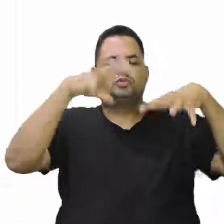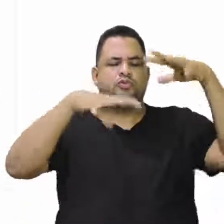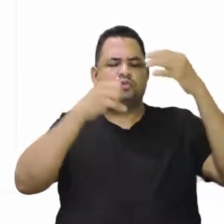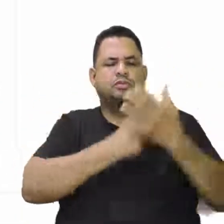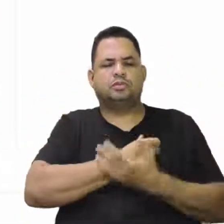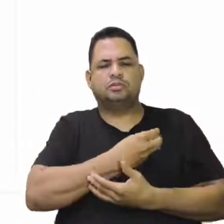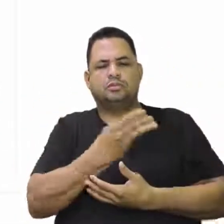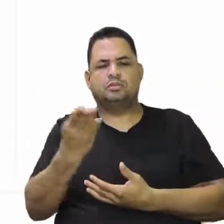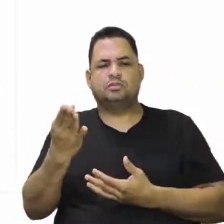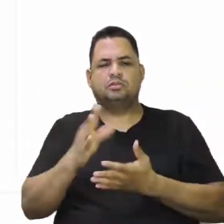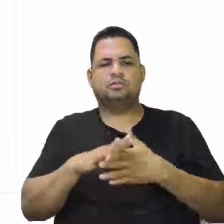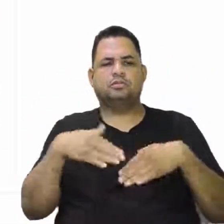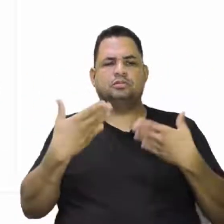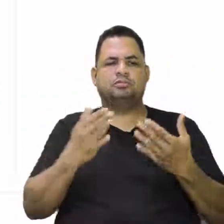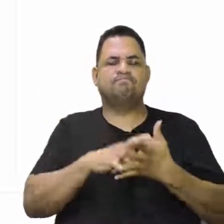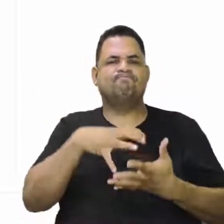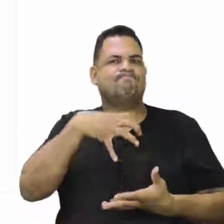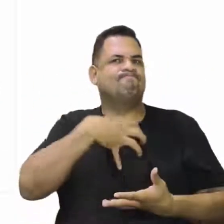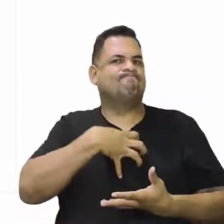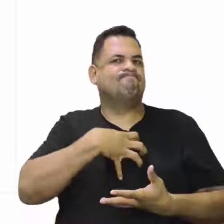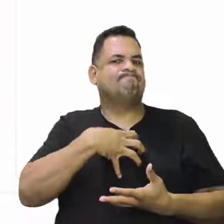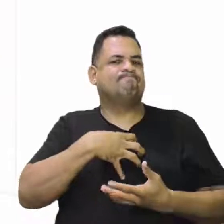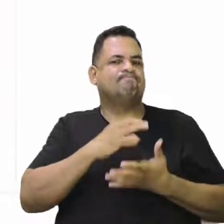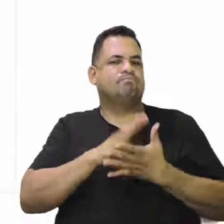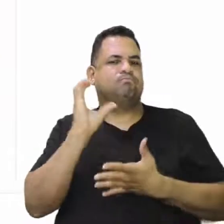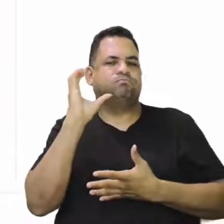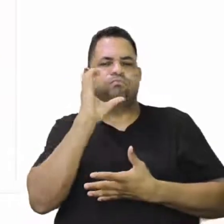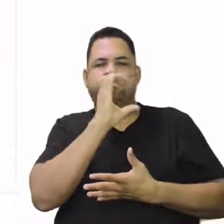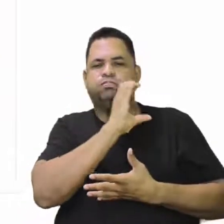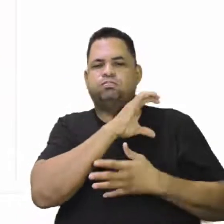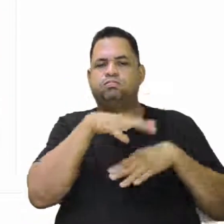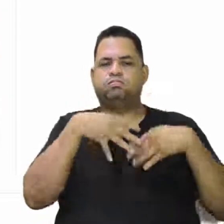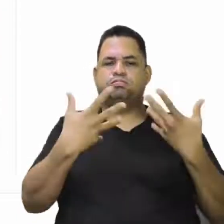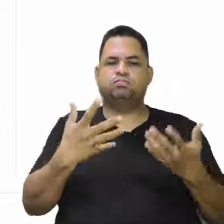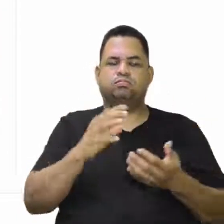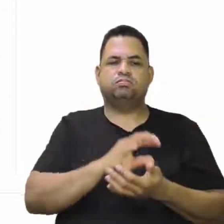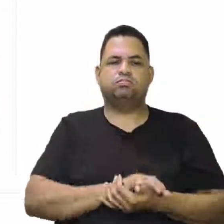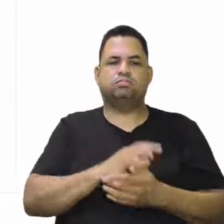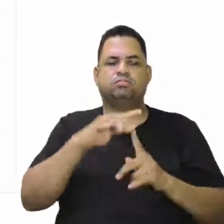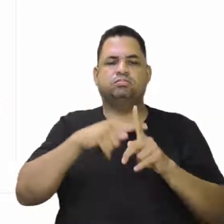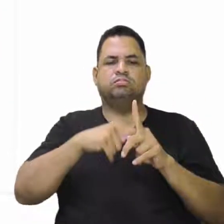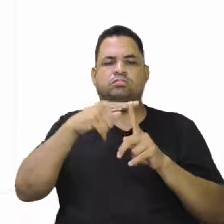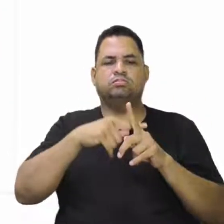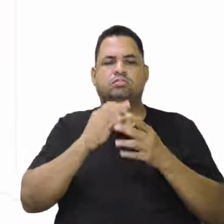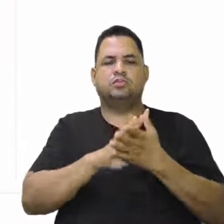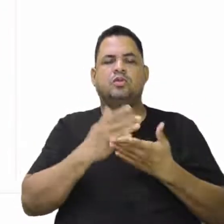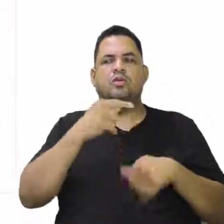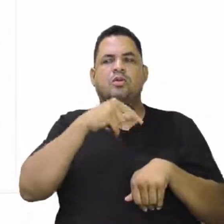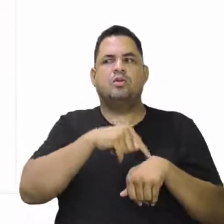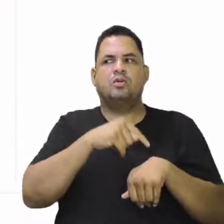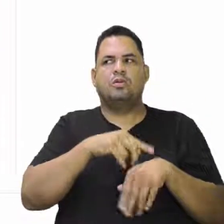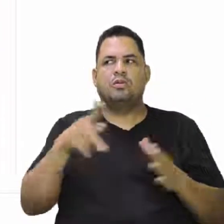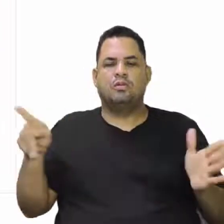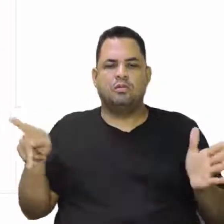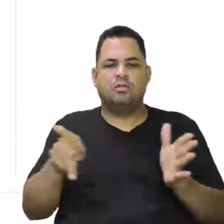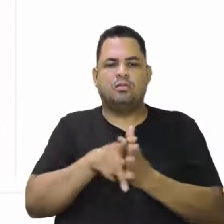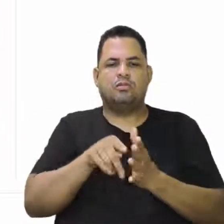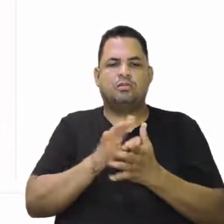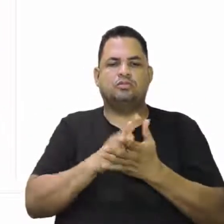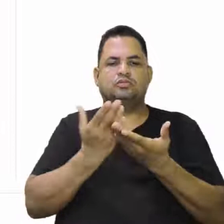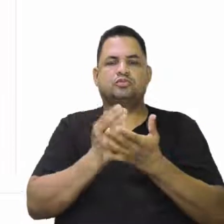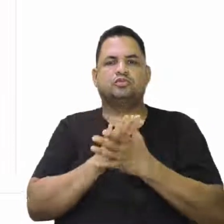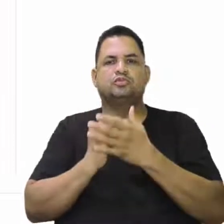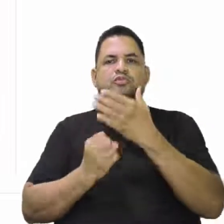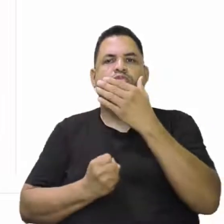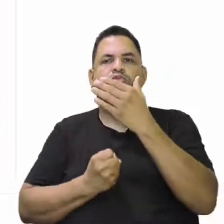chuva, qual vai ser a sensação térmica naquele momento, qual horário mais específico que o sol vai nascer e que o